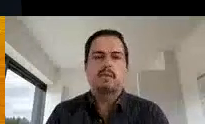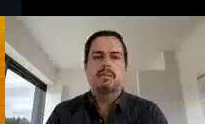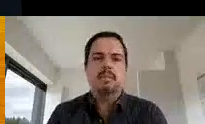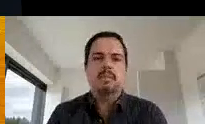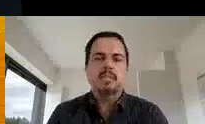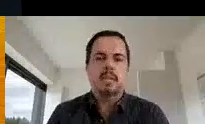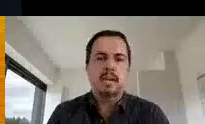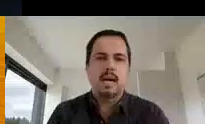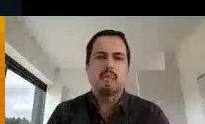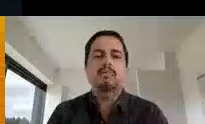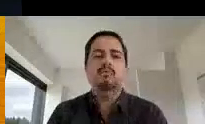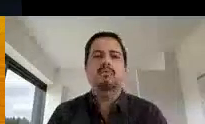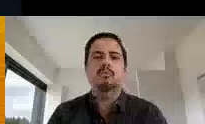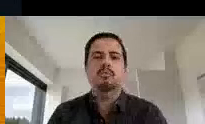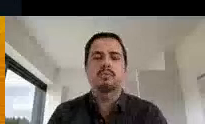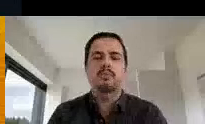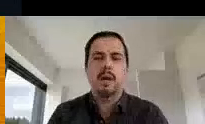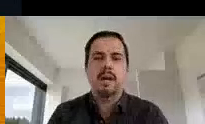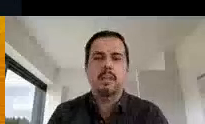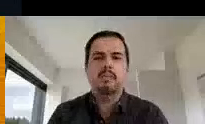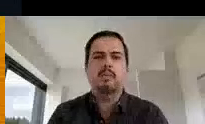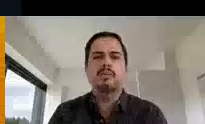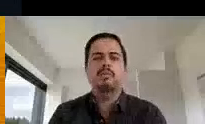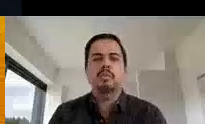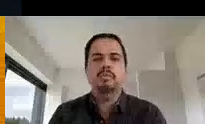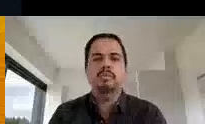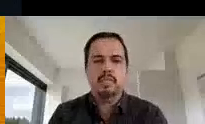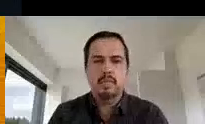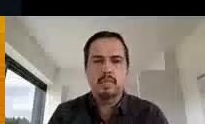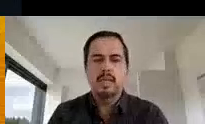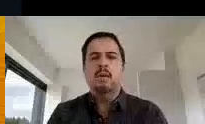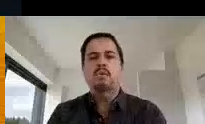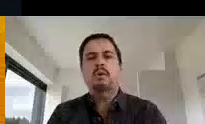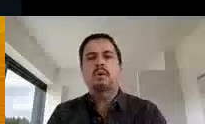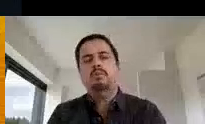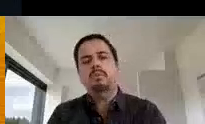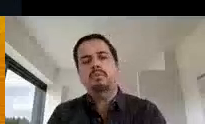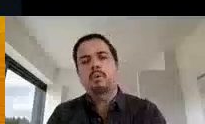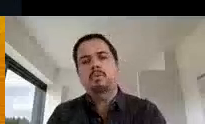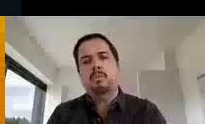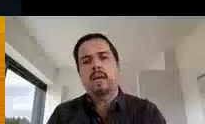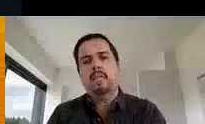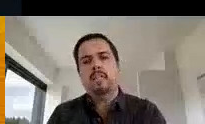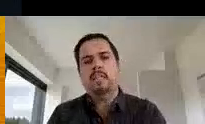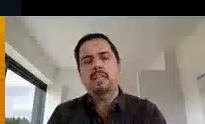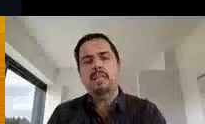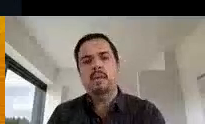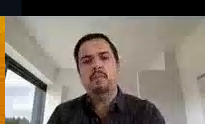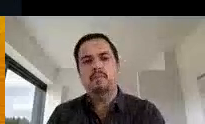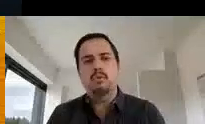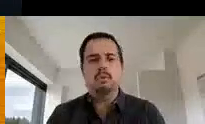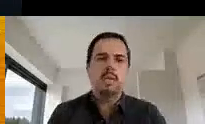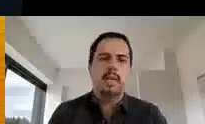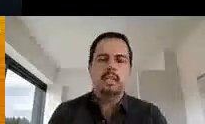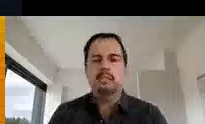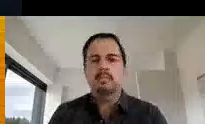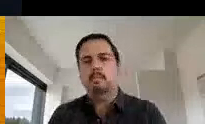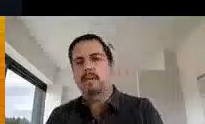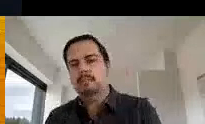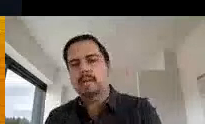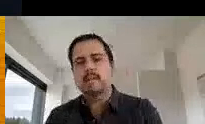elas ficaram, quantas vezes elas clicaram, quanto de produto que foi para o carrinho, quanto converteu em venda, quanto que seu marketing digital levou